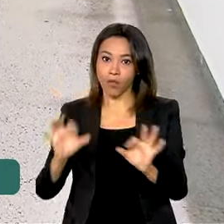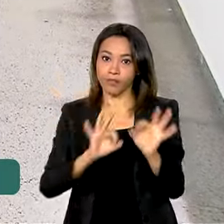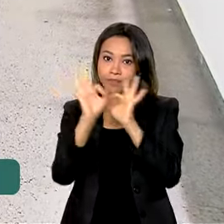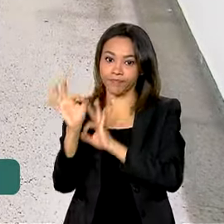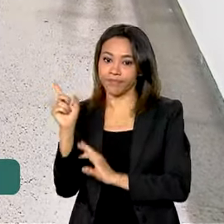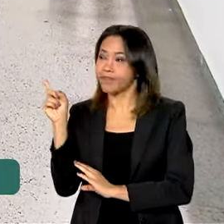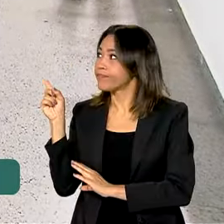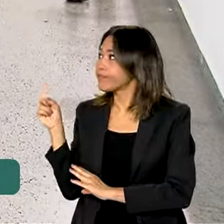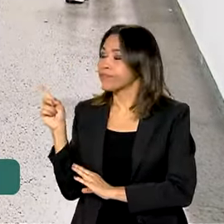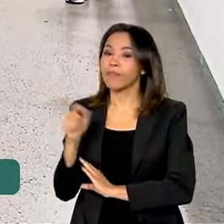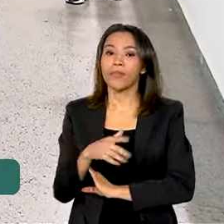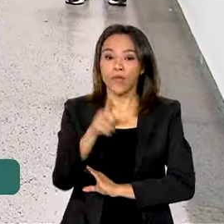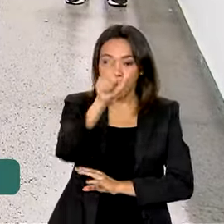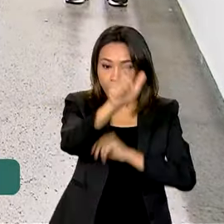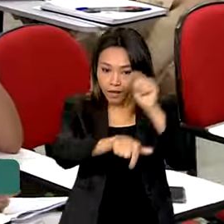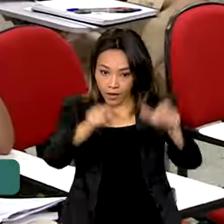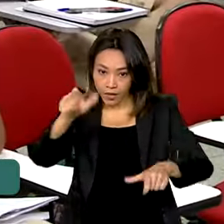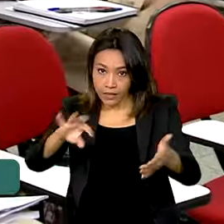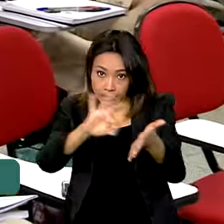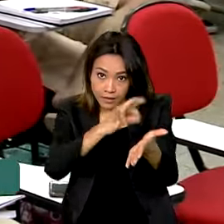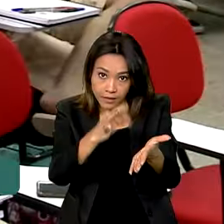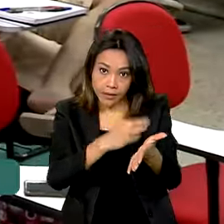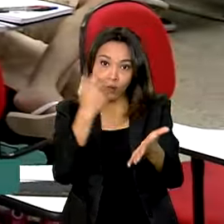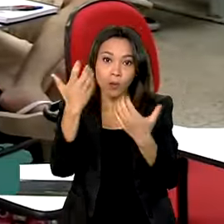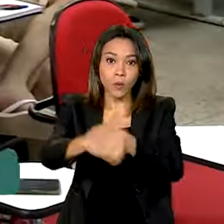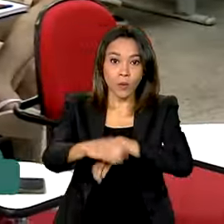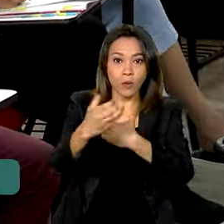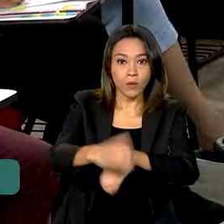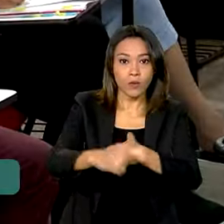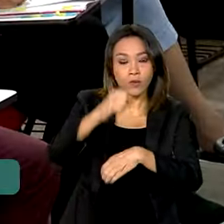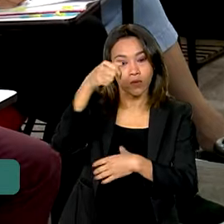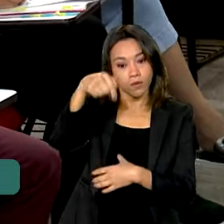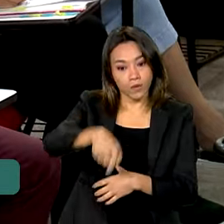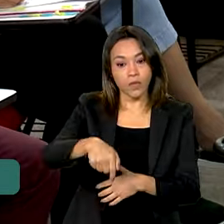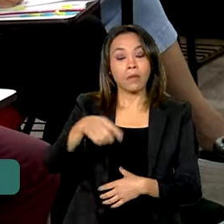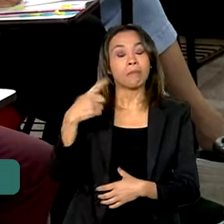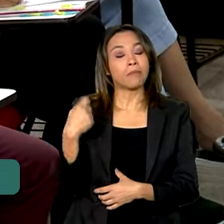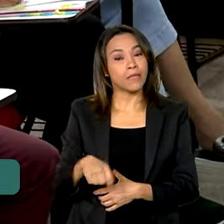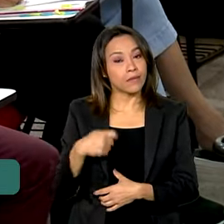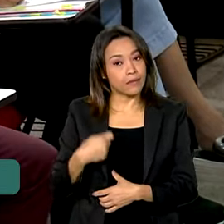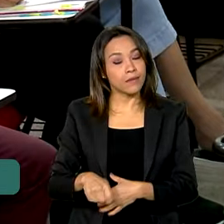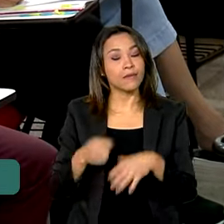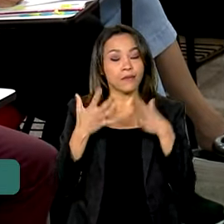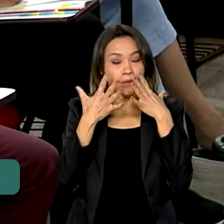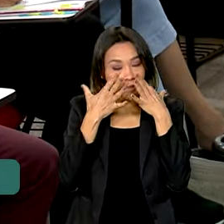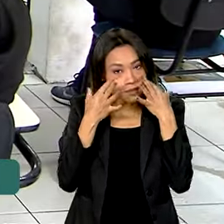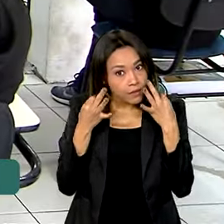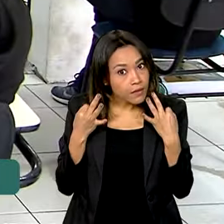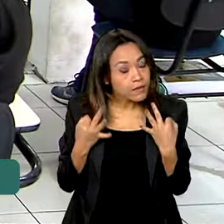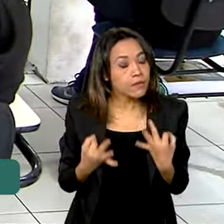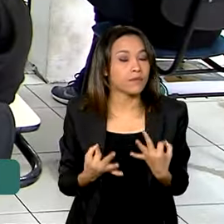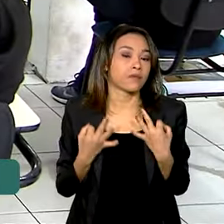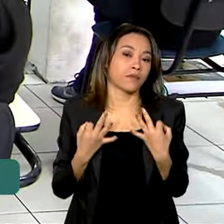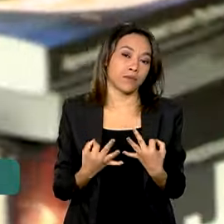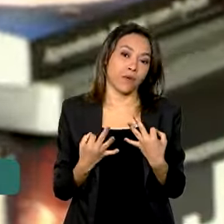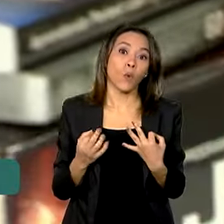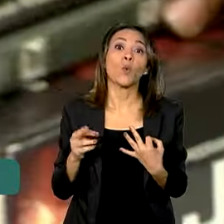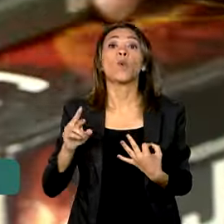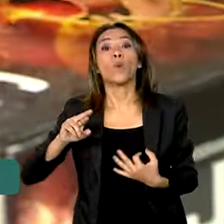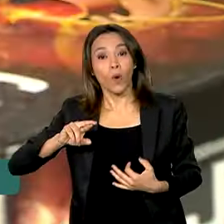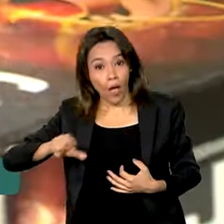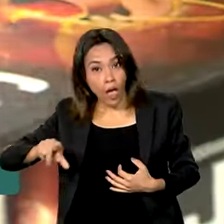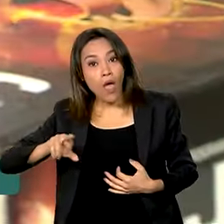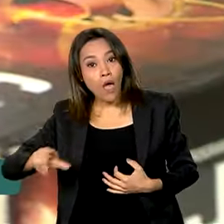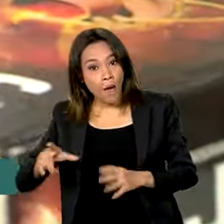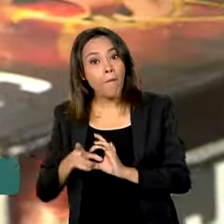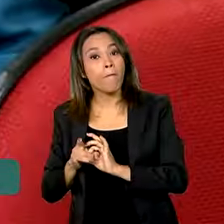os candidatos inscritos no concurso público Nacional Unificado devem ficar atentos para o que é ou não